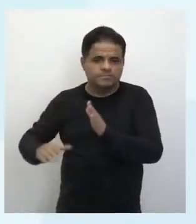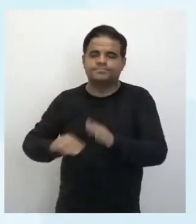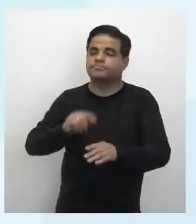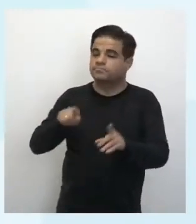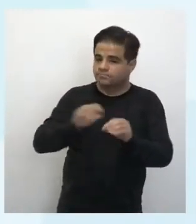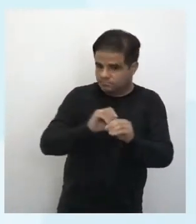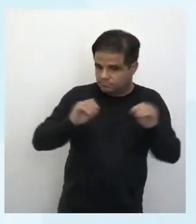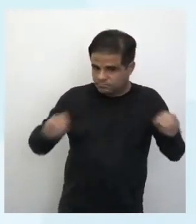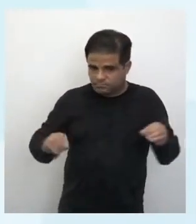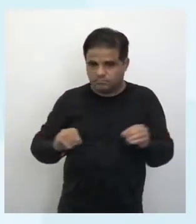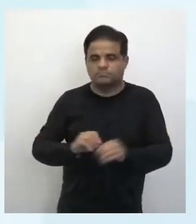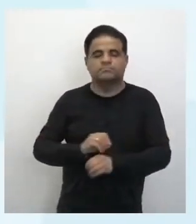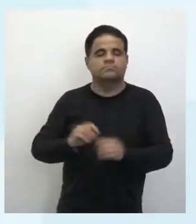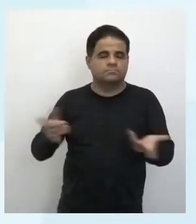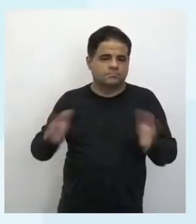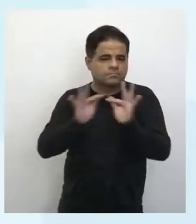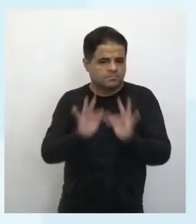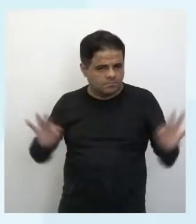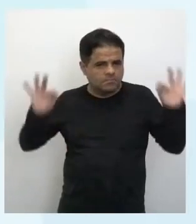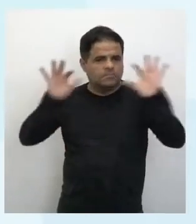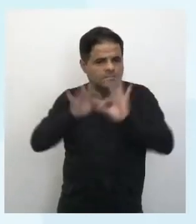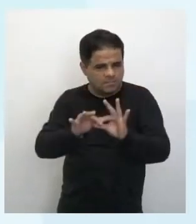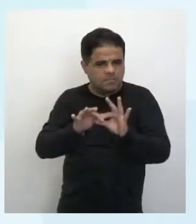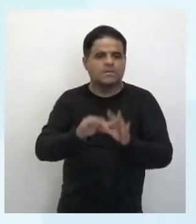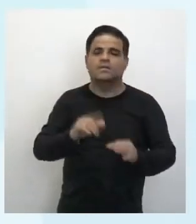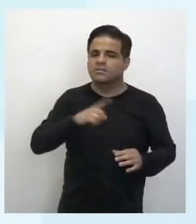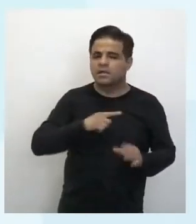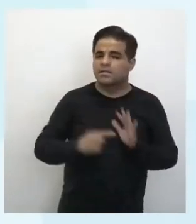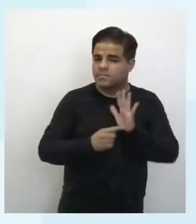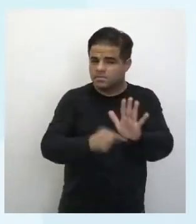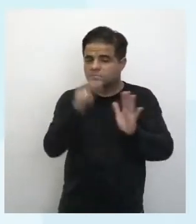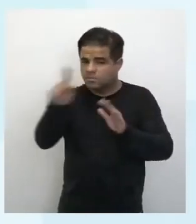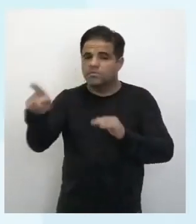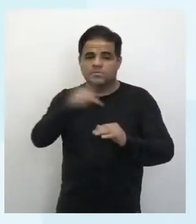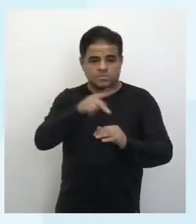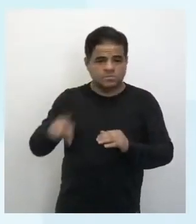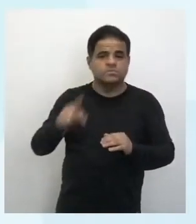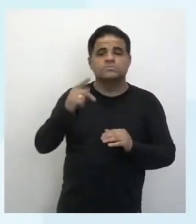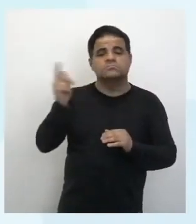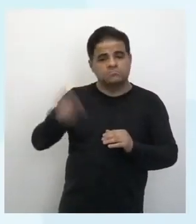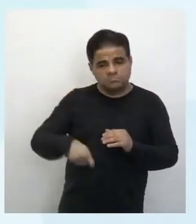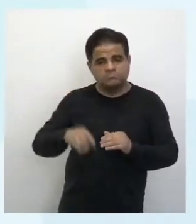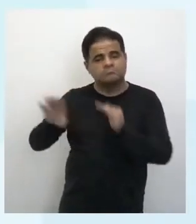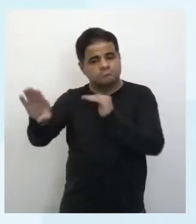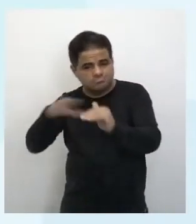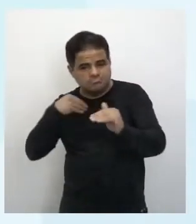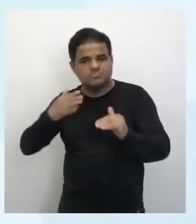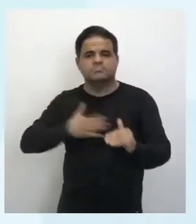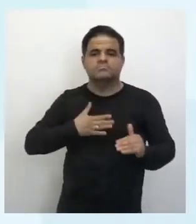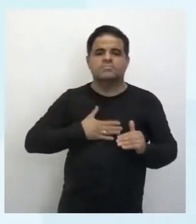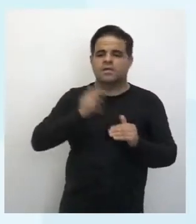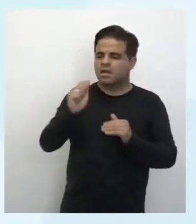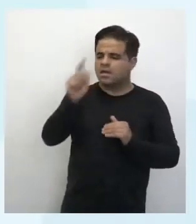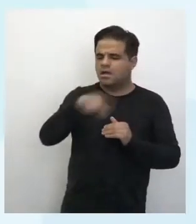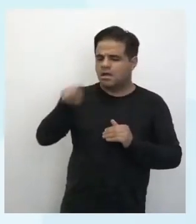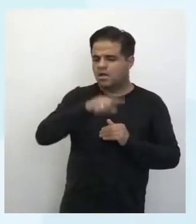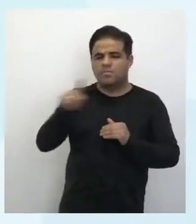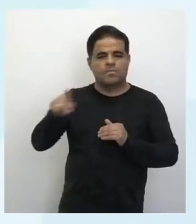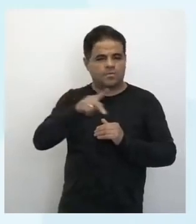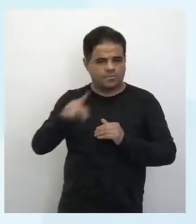subordinadas objetivas, como a gente viu agora, o substantivo objetivo. Apresente a professora ou professora. Pode mandar na minha página no